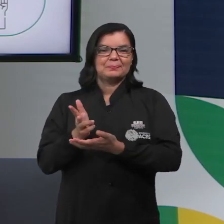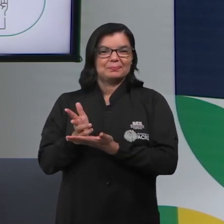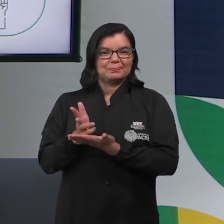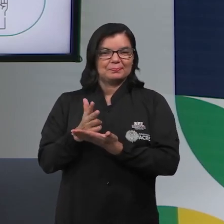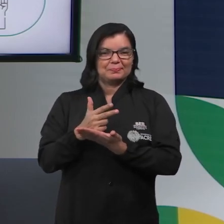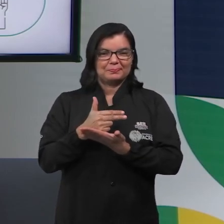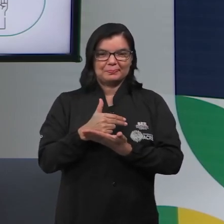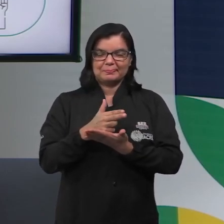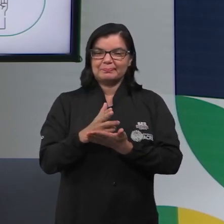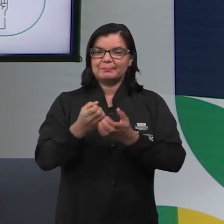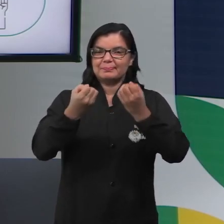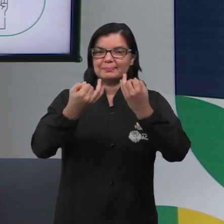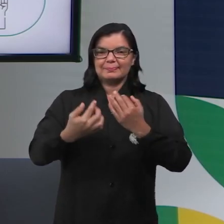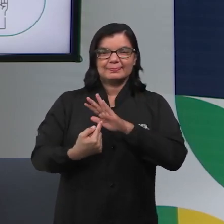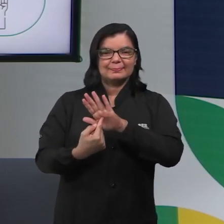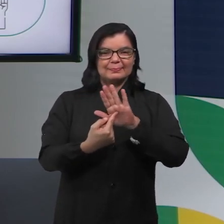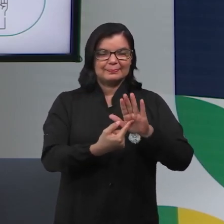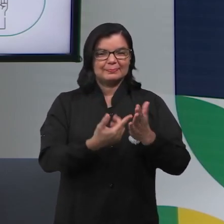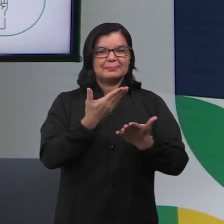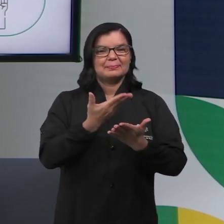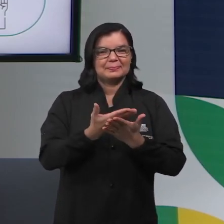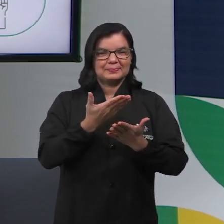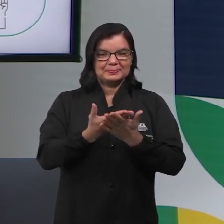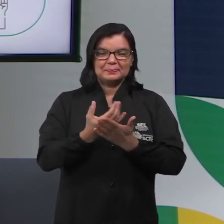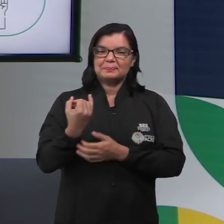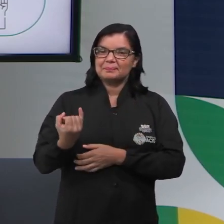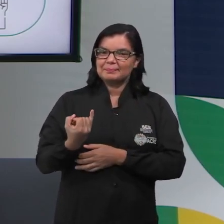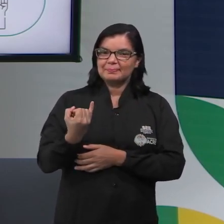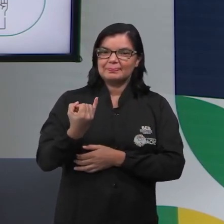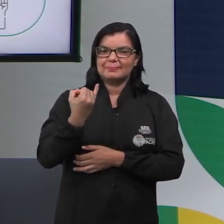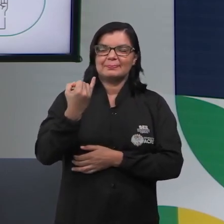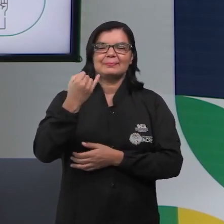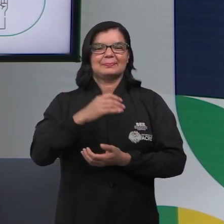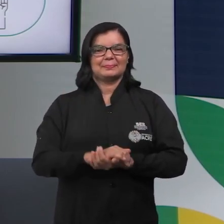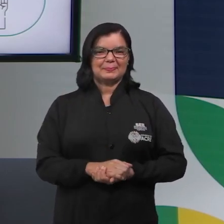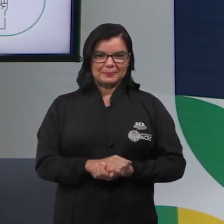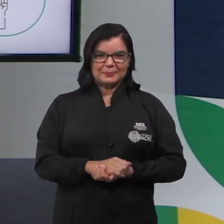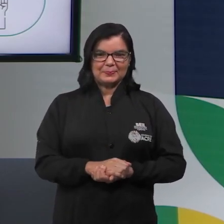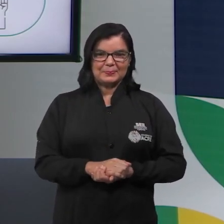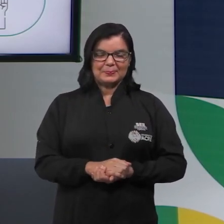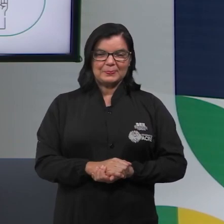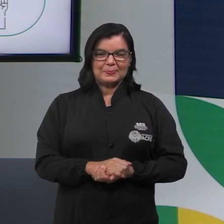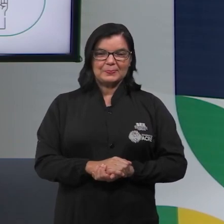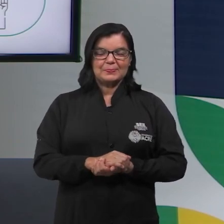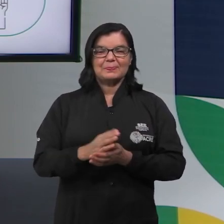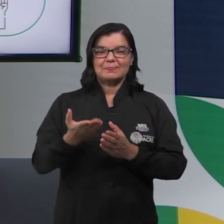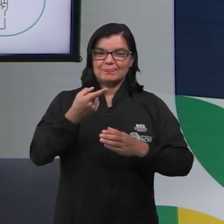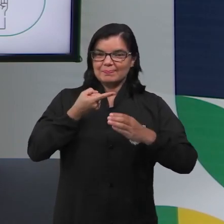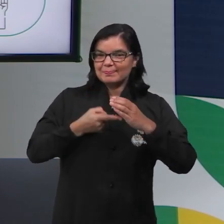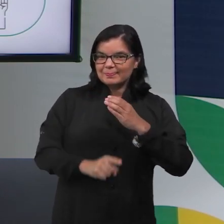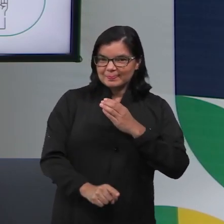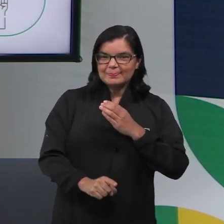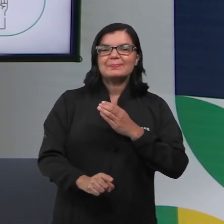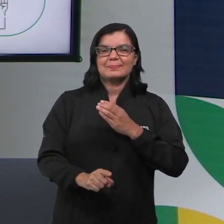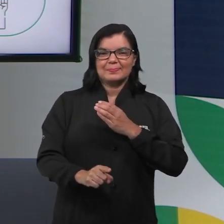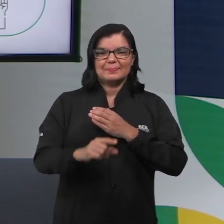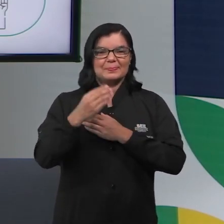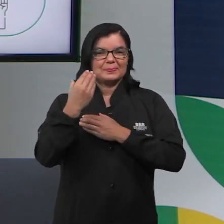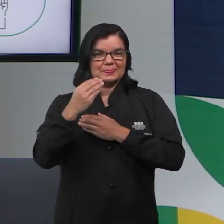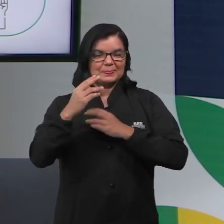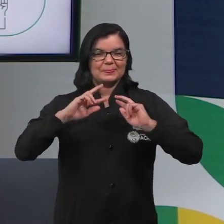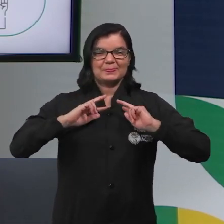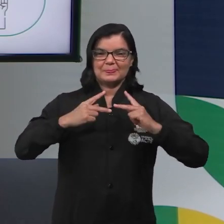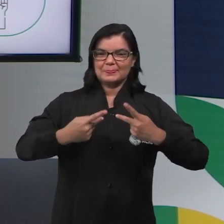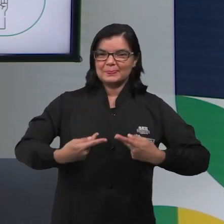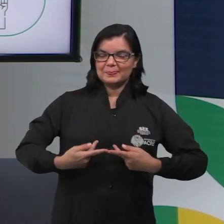eu trago para vocês uma aula interessantíssima aqui das nossas trilhas de aprofundamento em Ciências